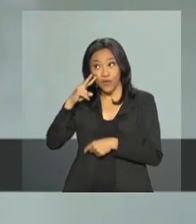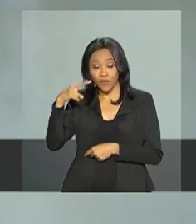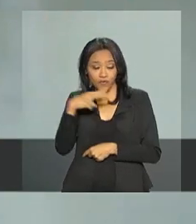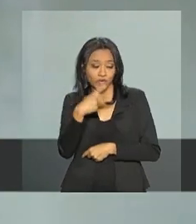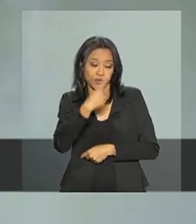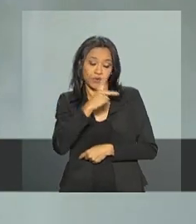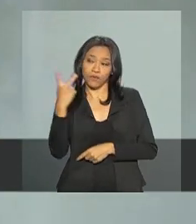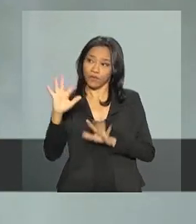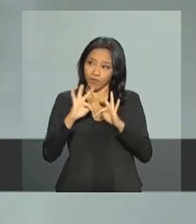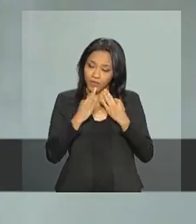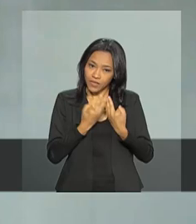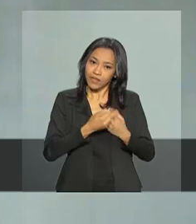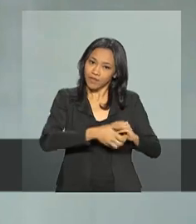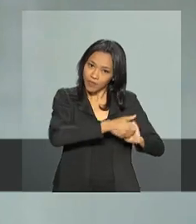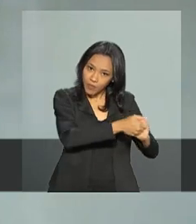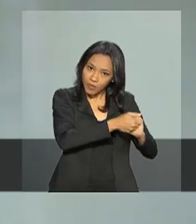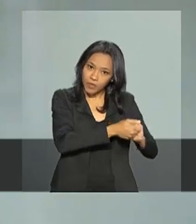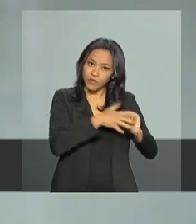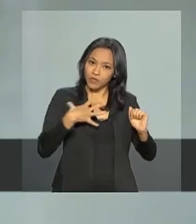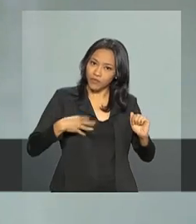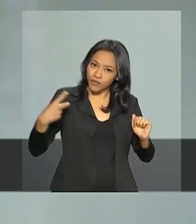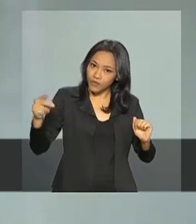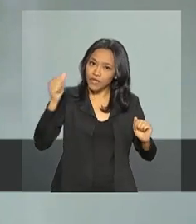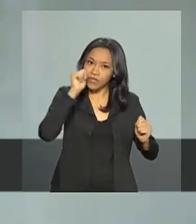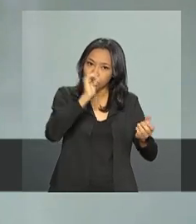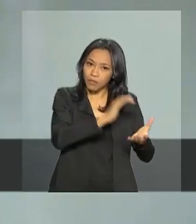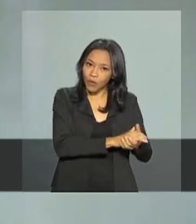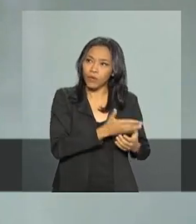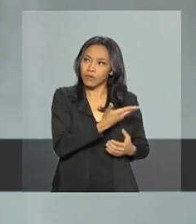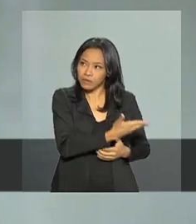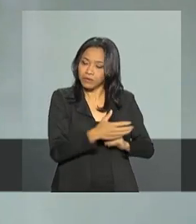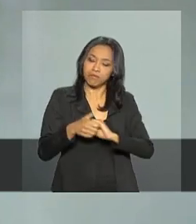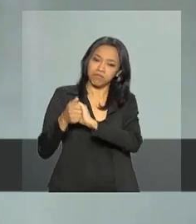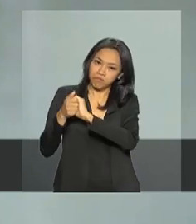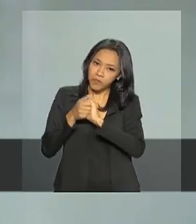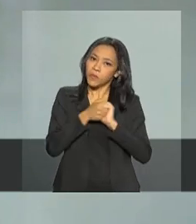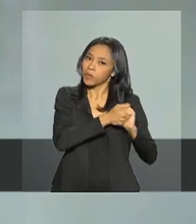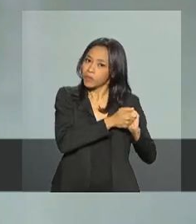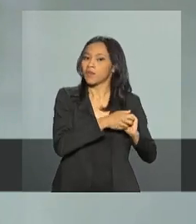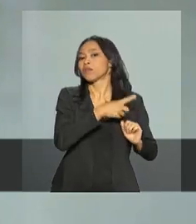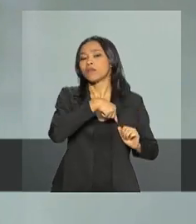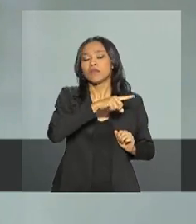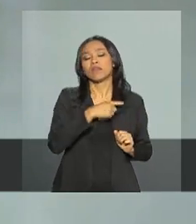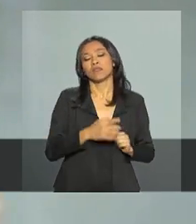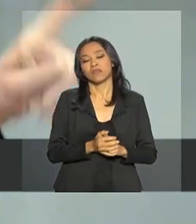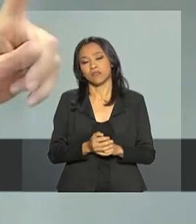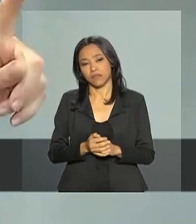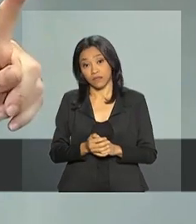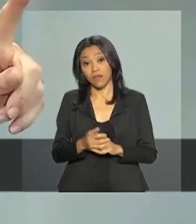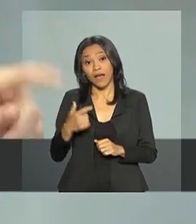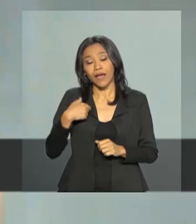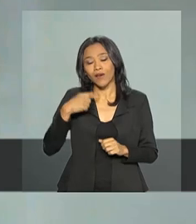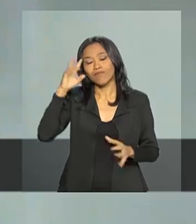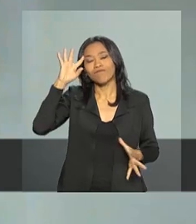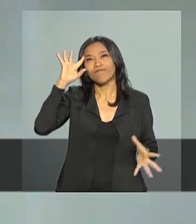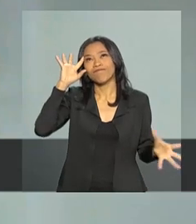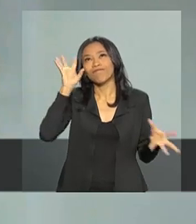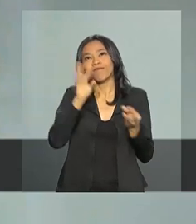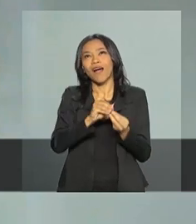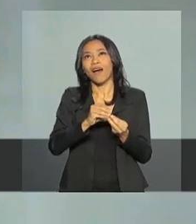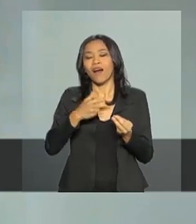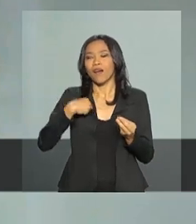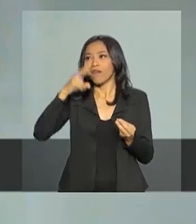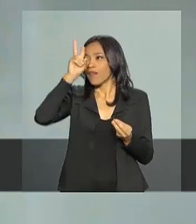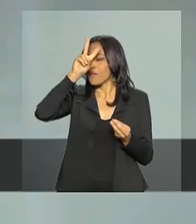quem também cumprimento, filha, a esposa, filha, né? E todos, eu me recordei do